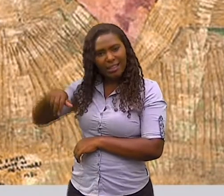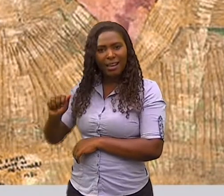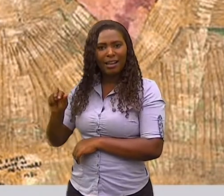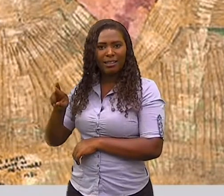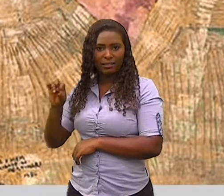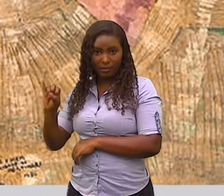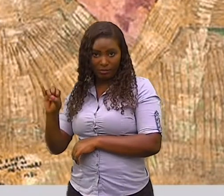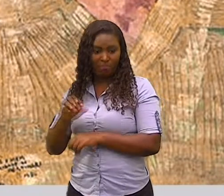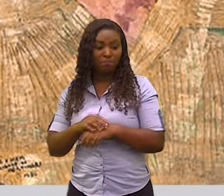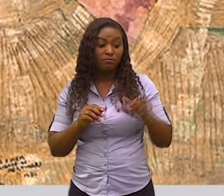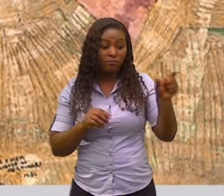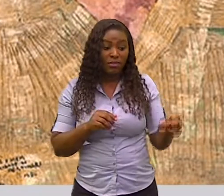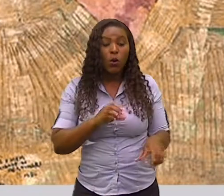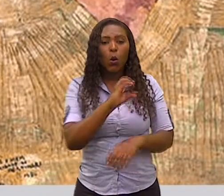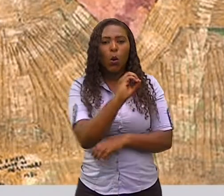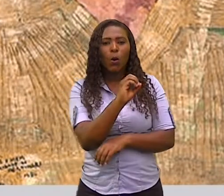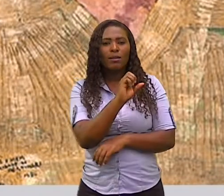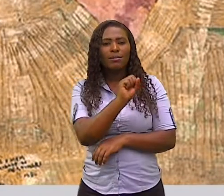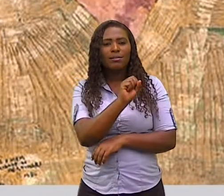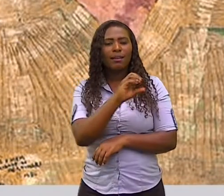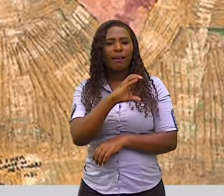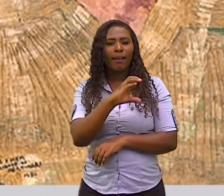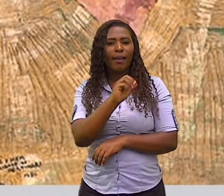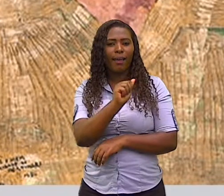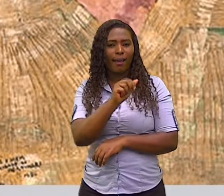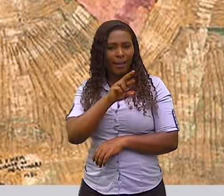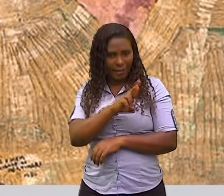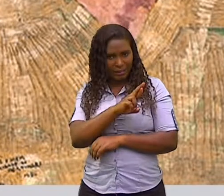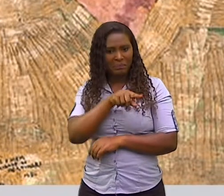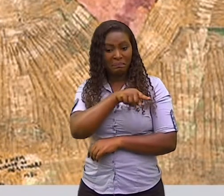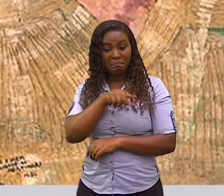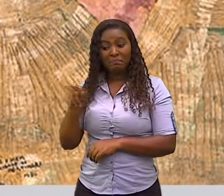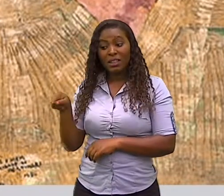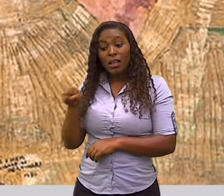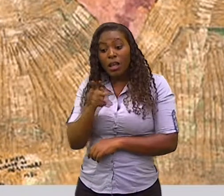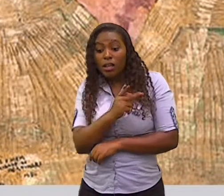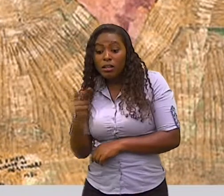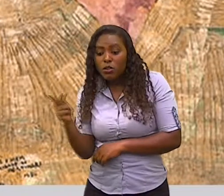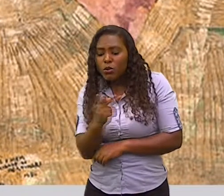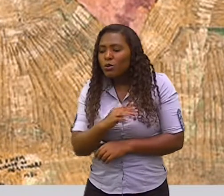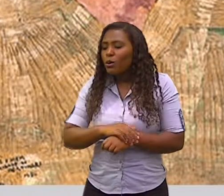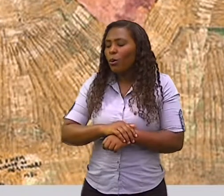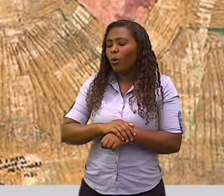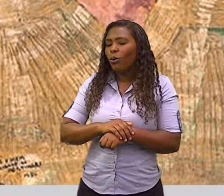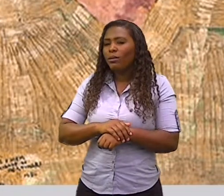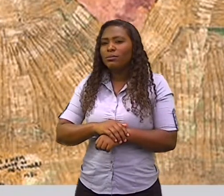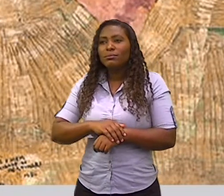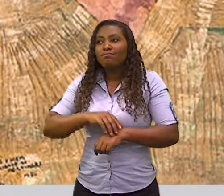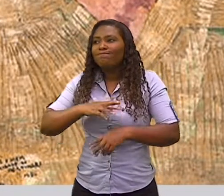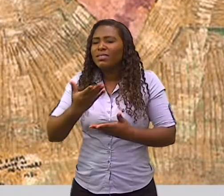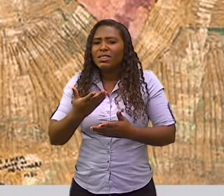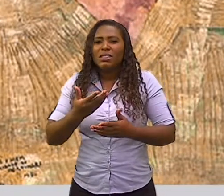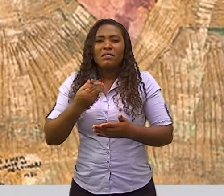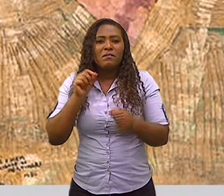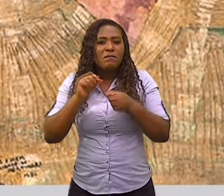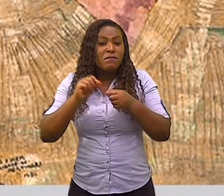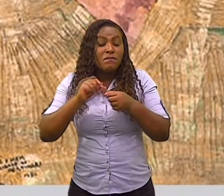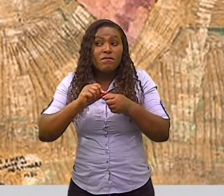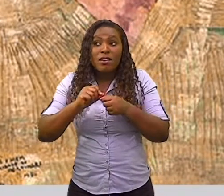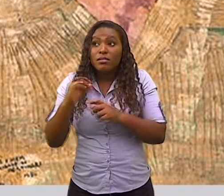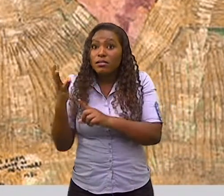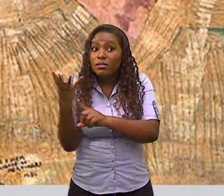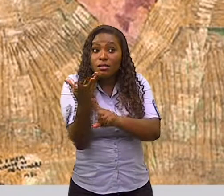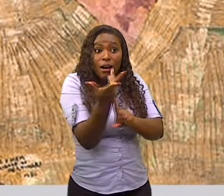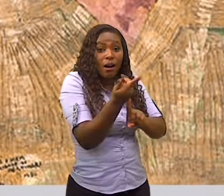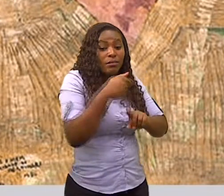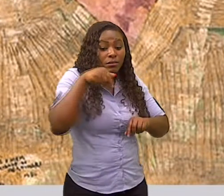trabalharam juntos e levaram o nome do Brasil para além das nossas fronteiras, para todo o mundo.